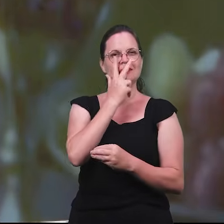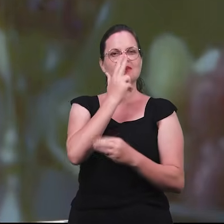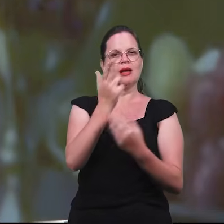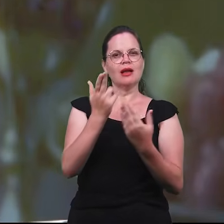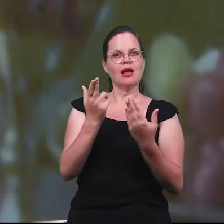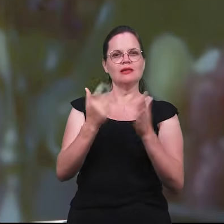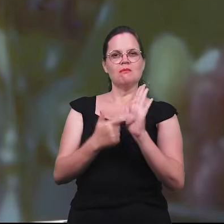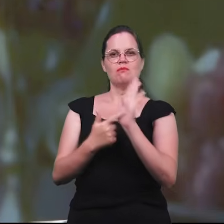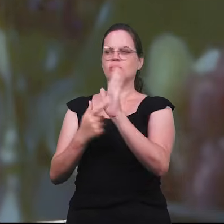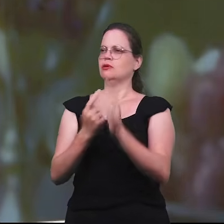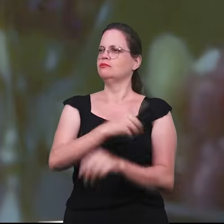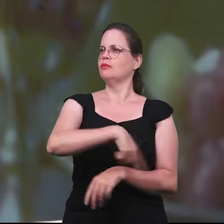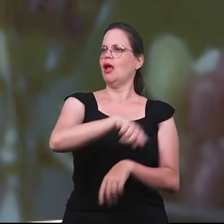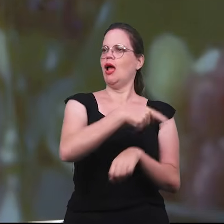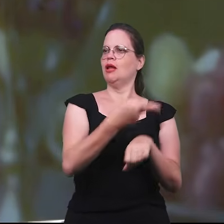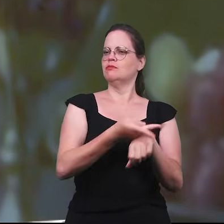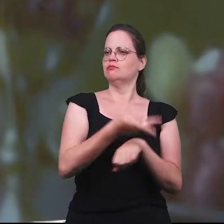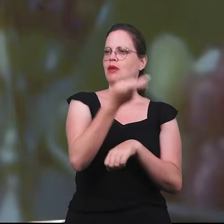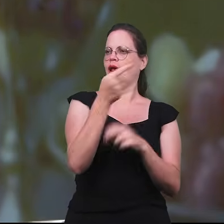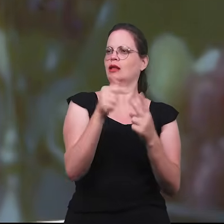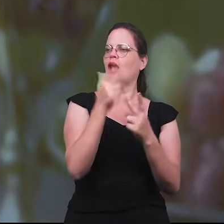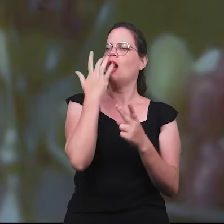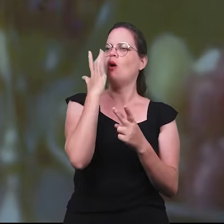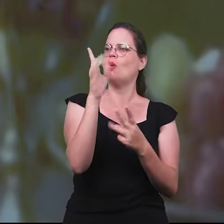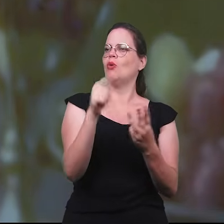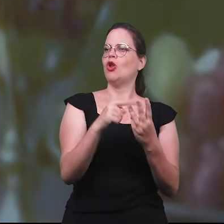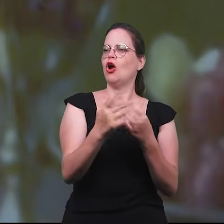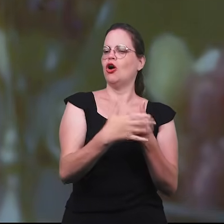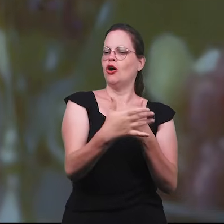eram de ouro, de prata, de cobre, né?